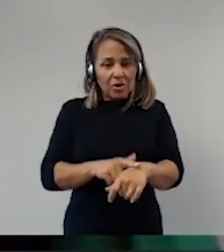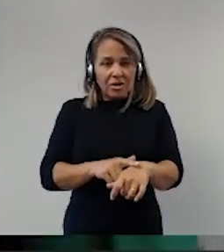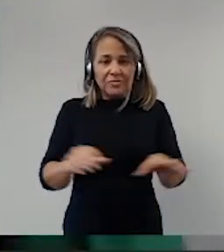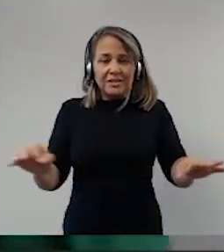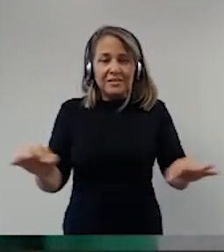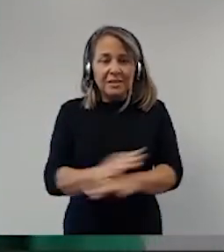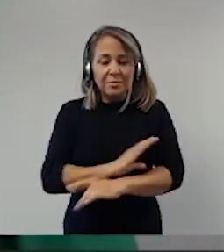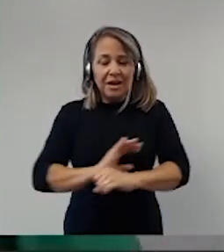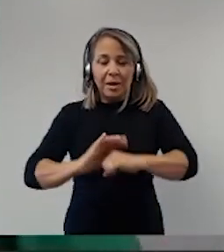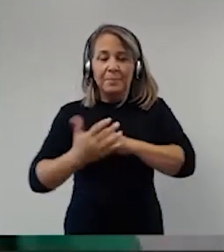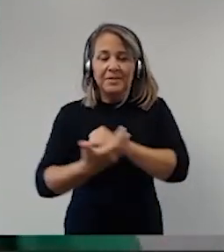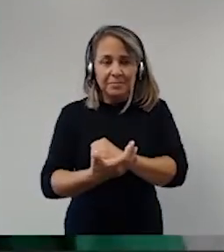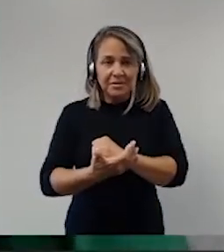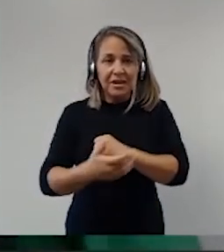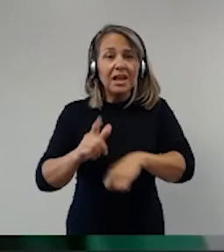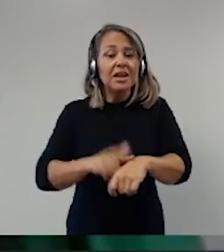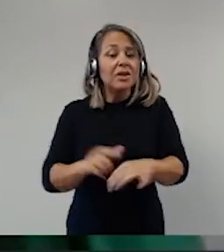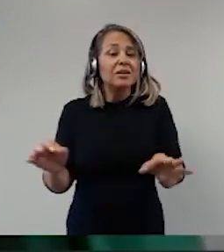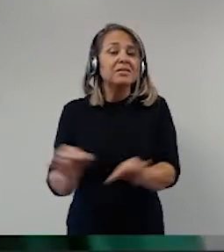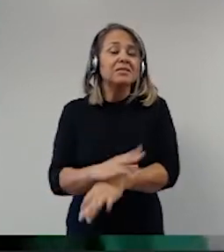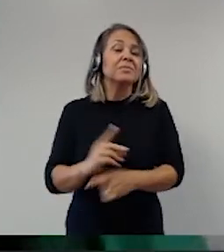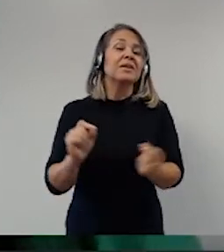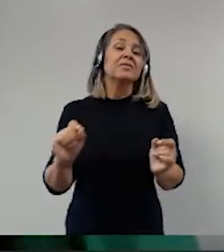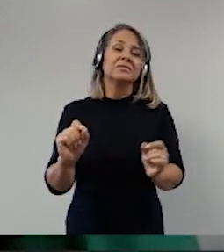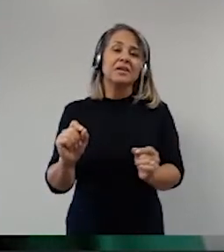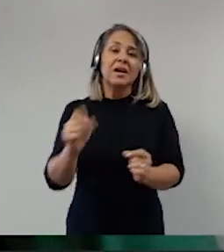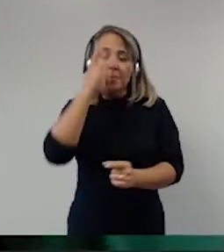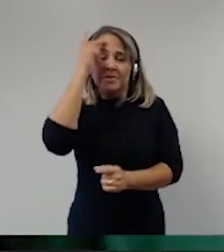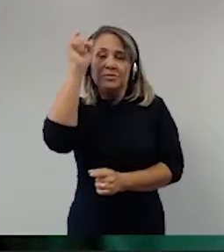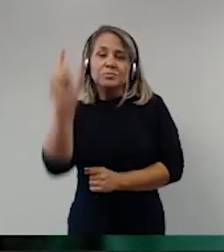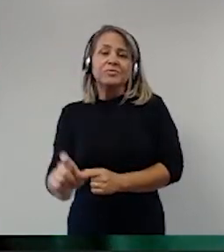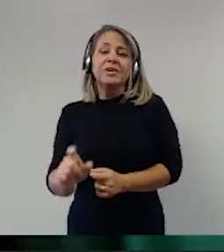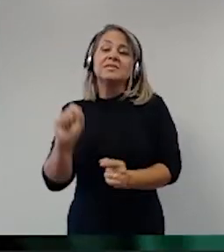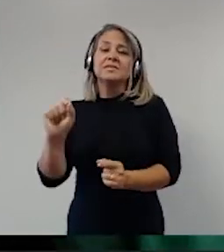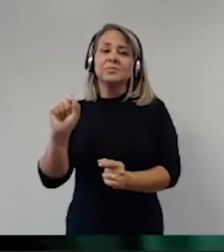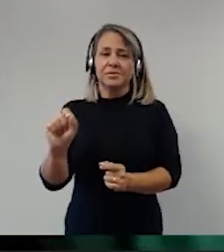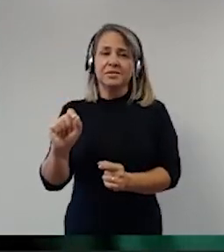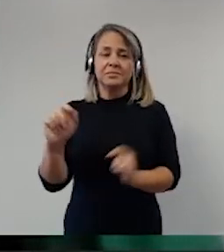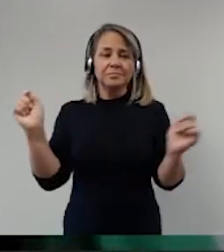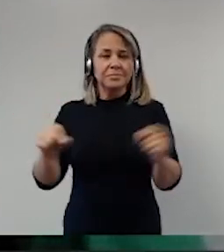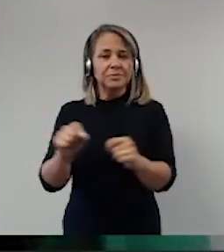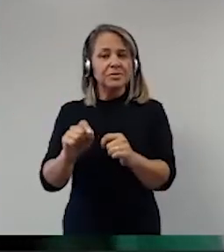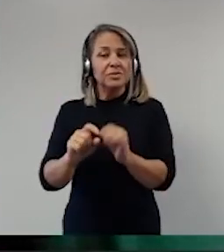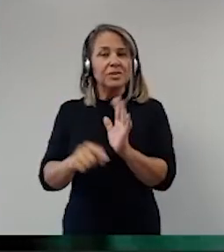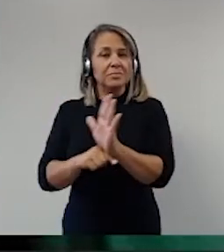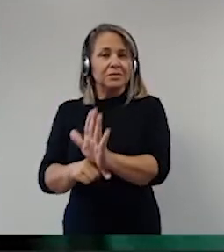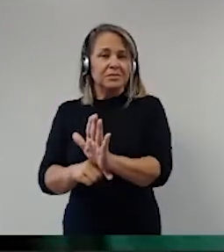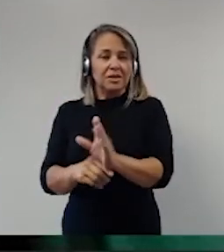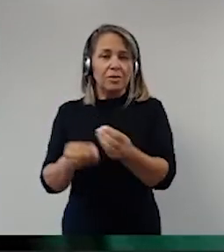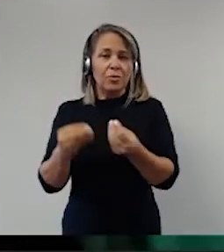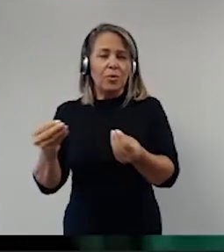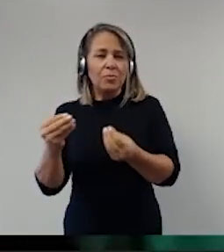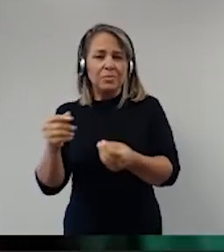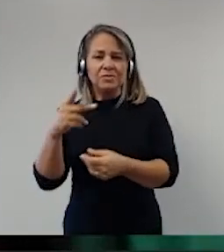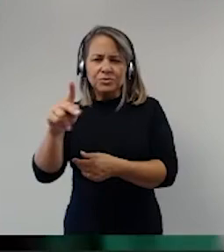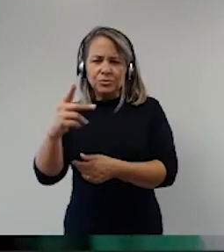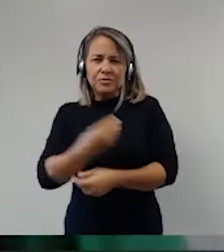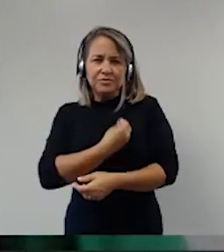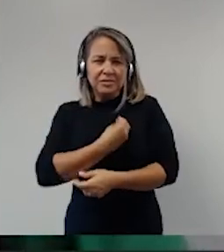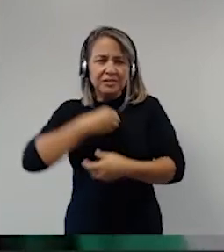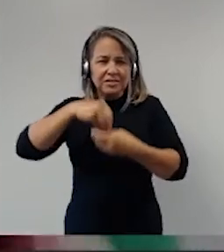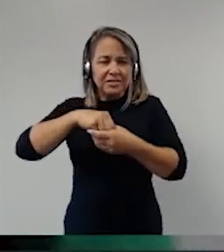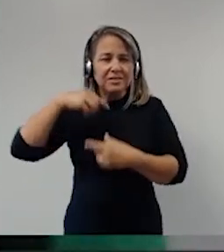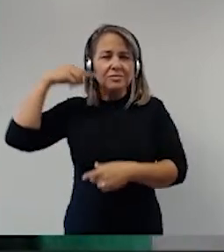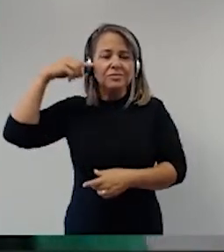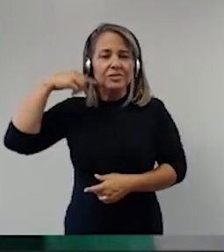passar. E quando ela passar, quem será você? O que você poderá fazer? Como estará a sua advocacia? Quais são